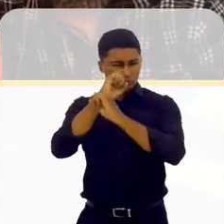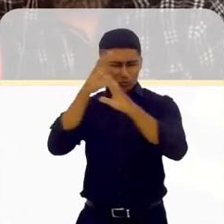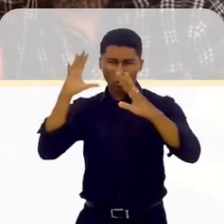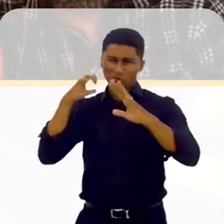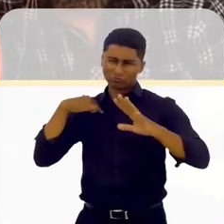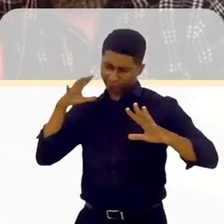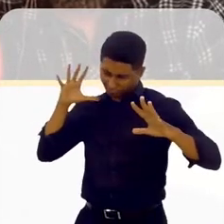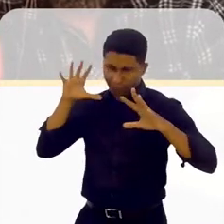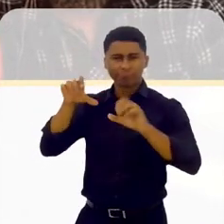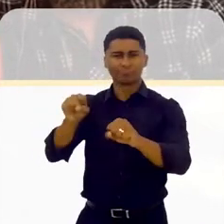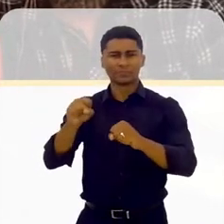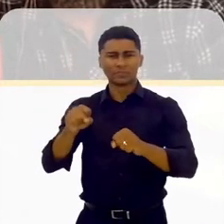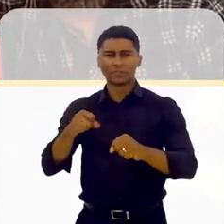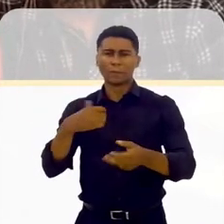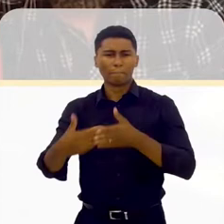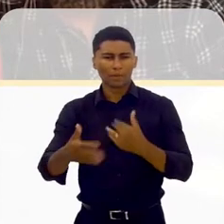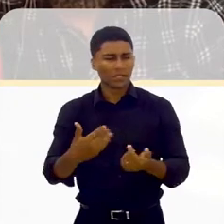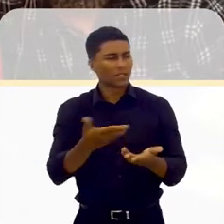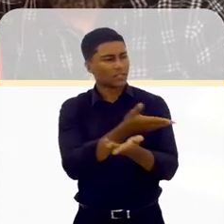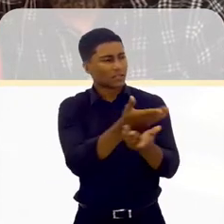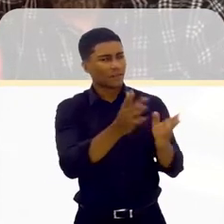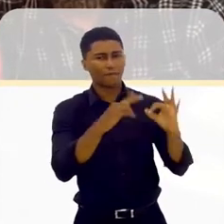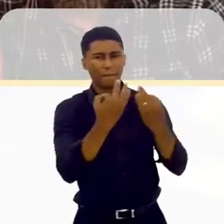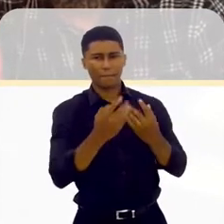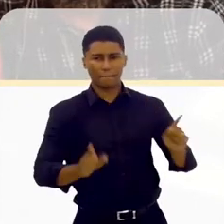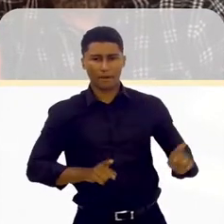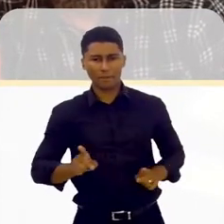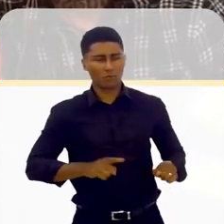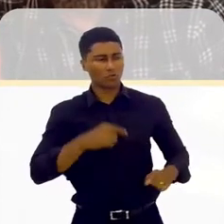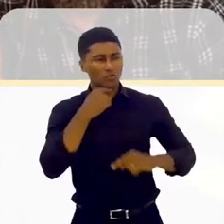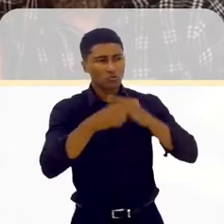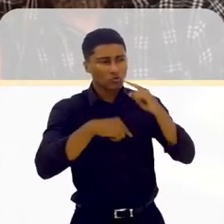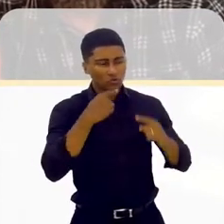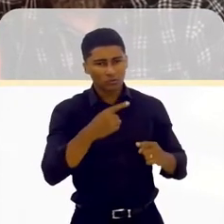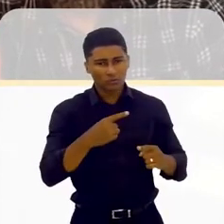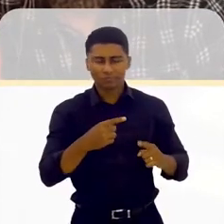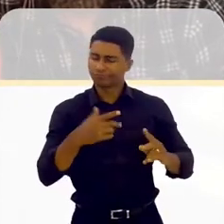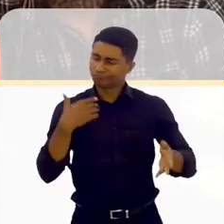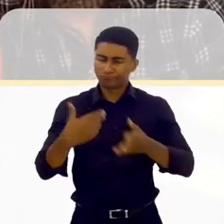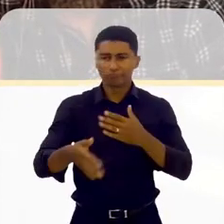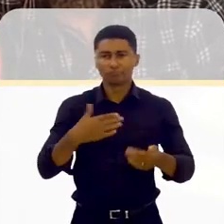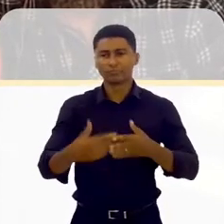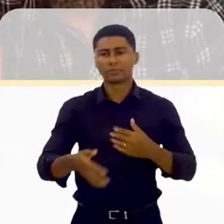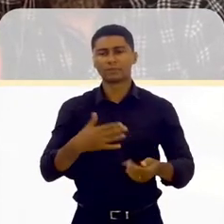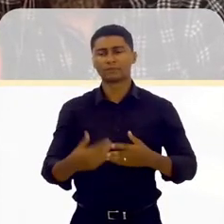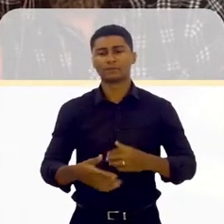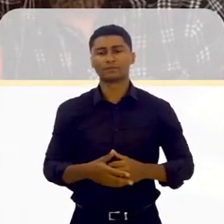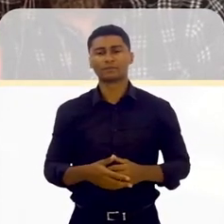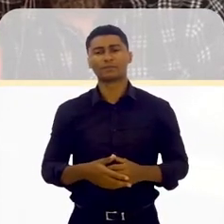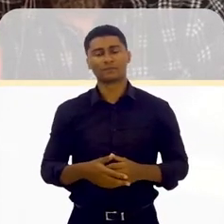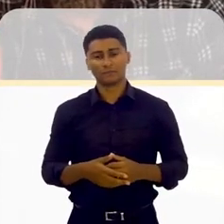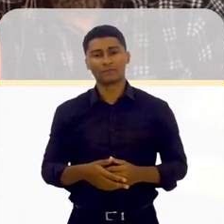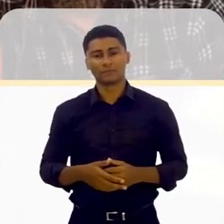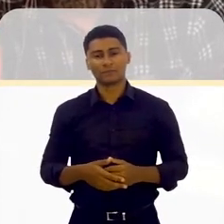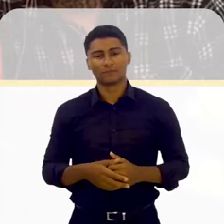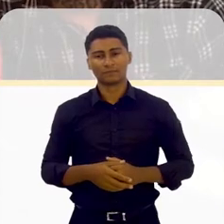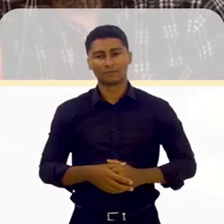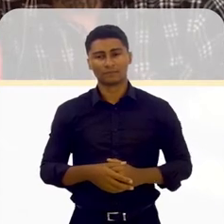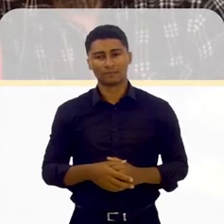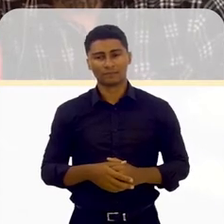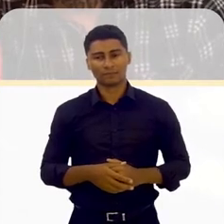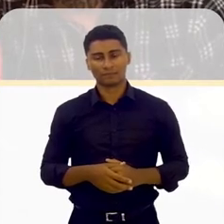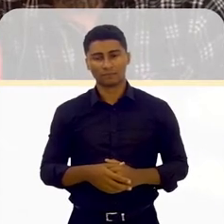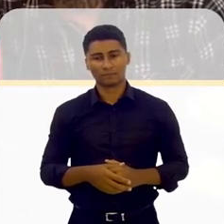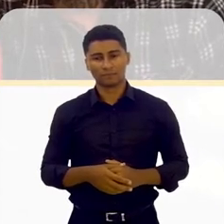sonhos, independentemente do meu parente não estar tá dando certo ou de alguma coisa. Realmente está dando errado